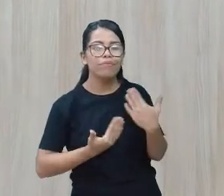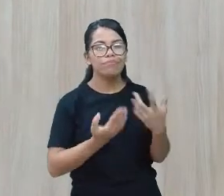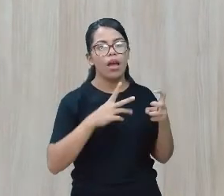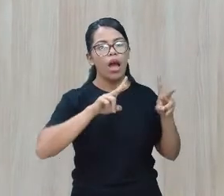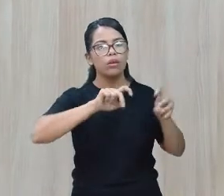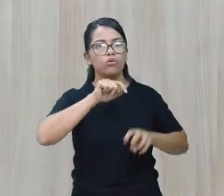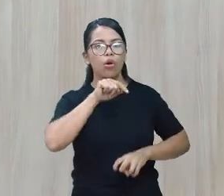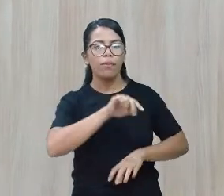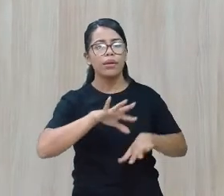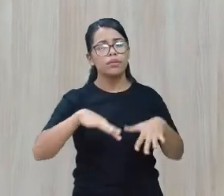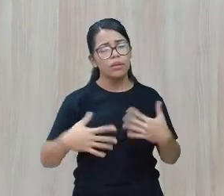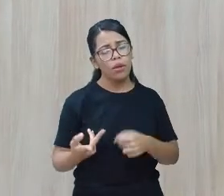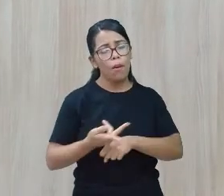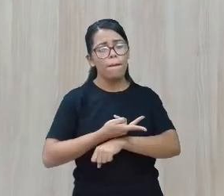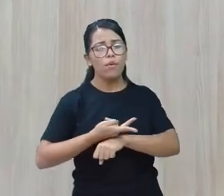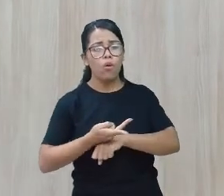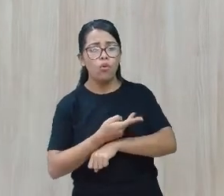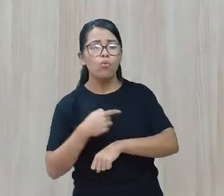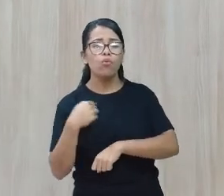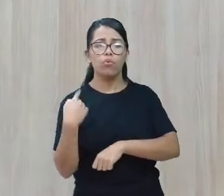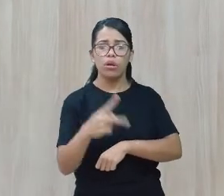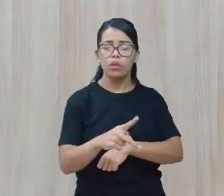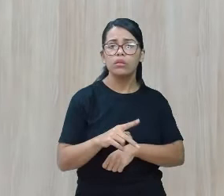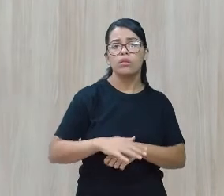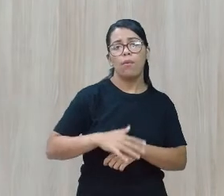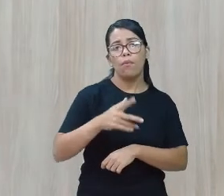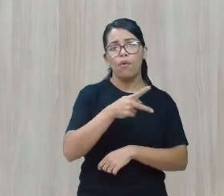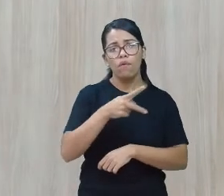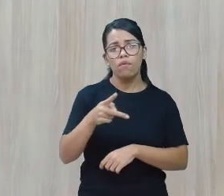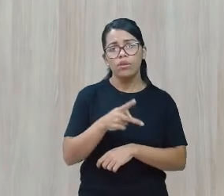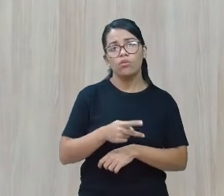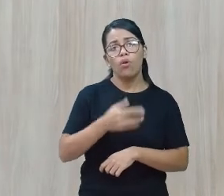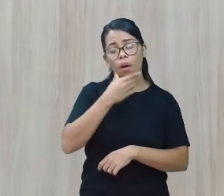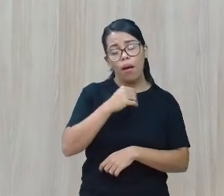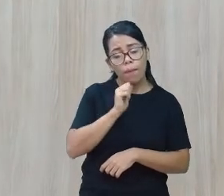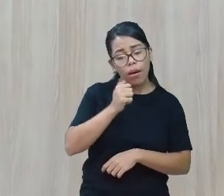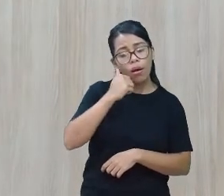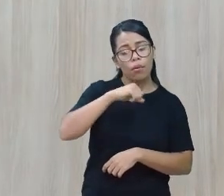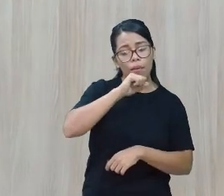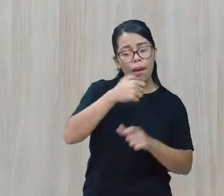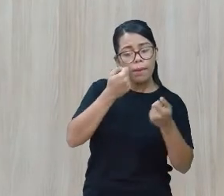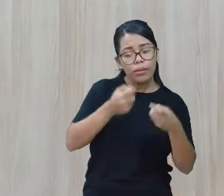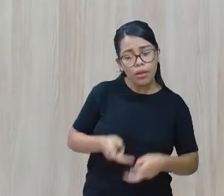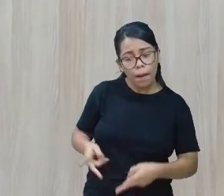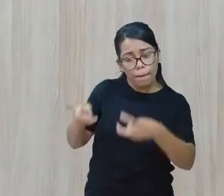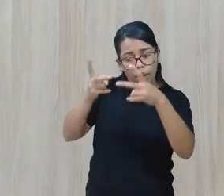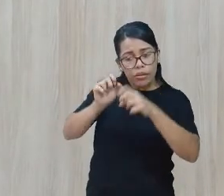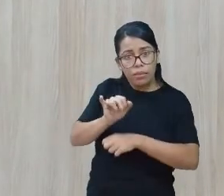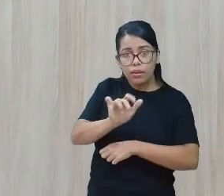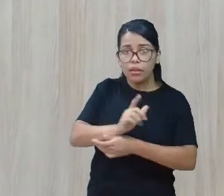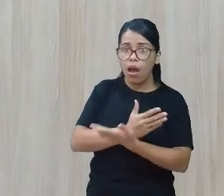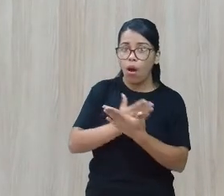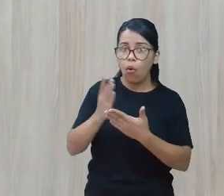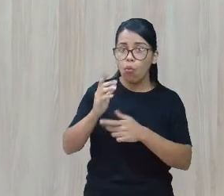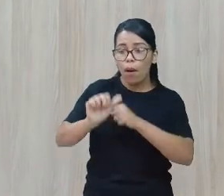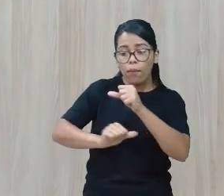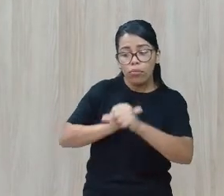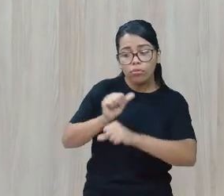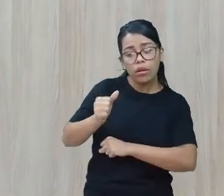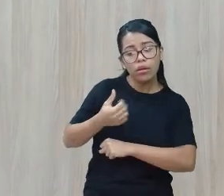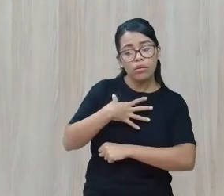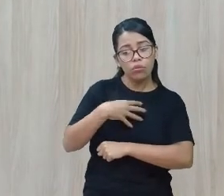professor, os pais também têm que estar mais atentos a essas mudanças nos filhos, o que é que está acontecendo, e servir